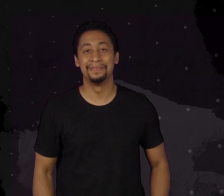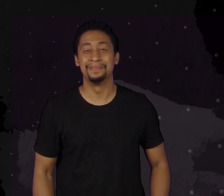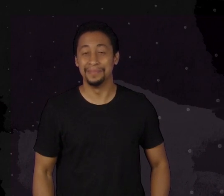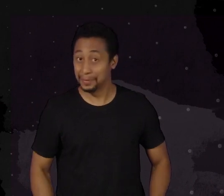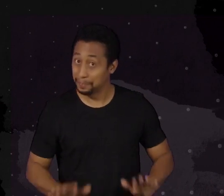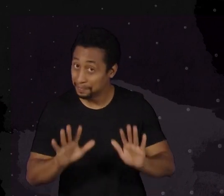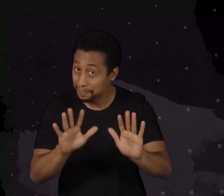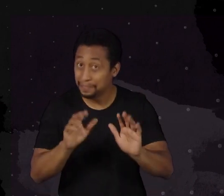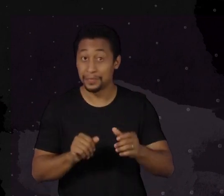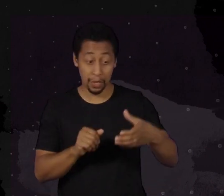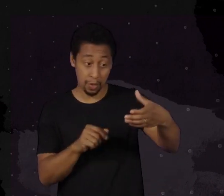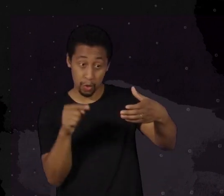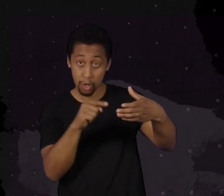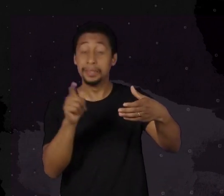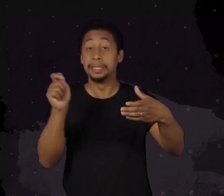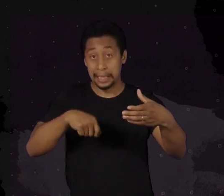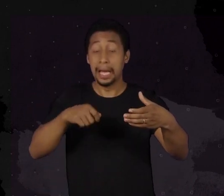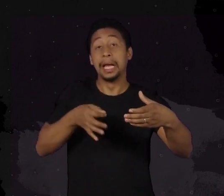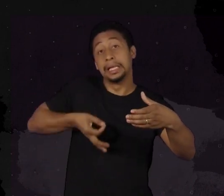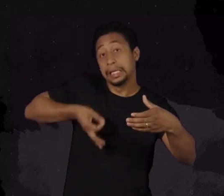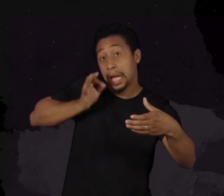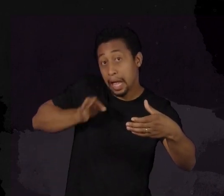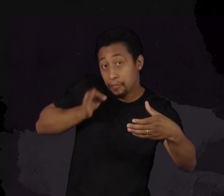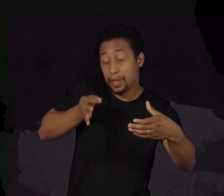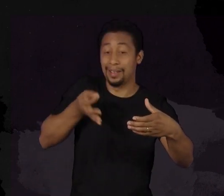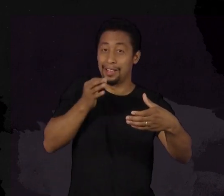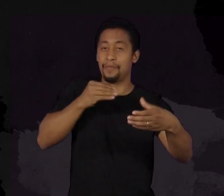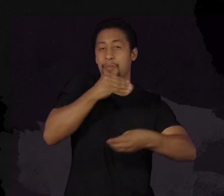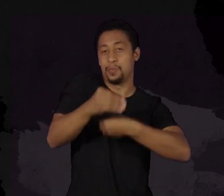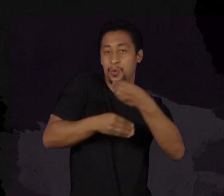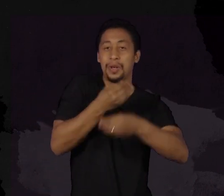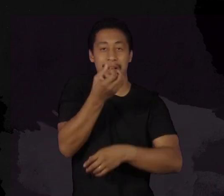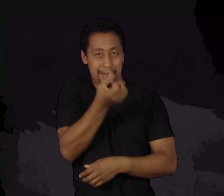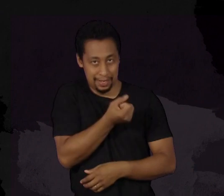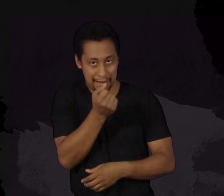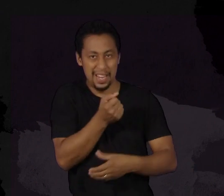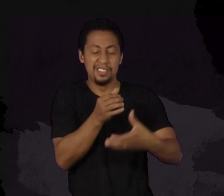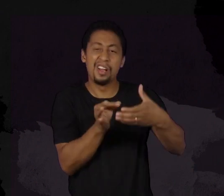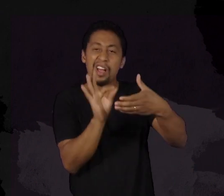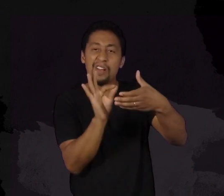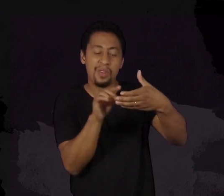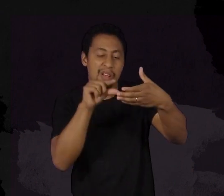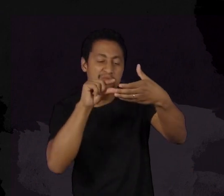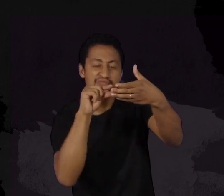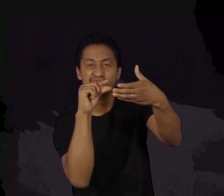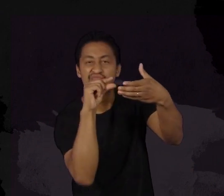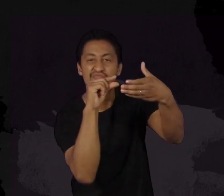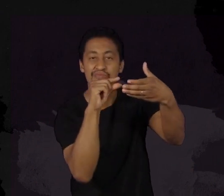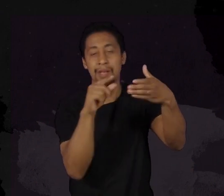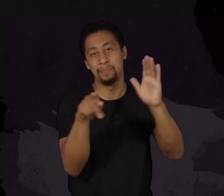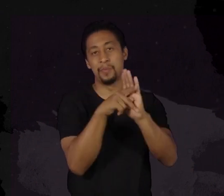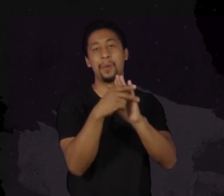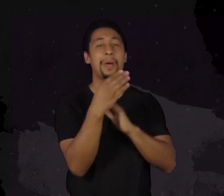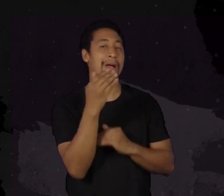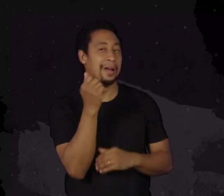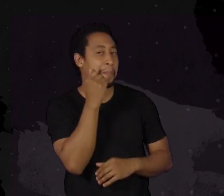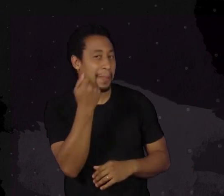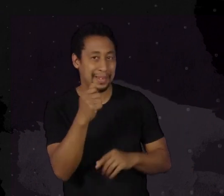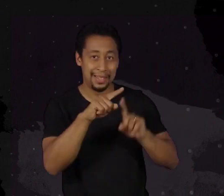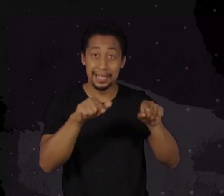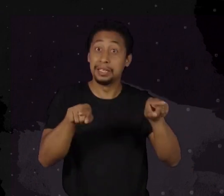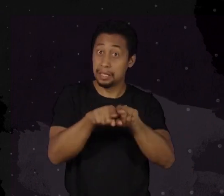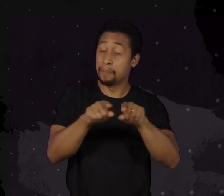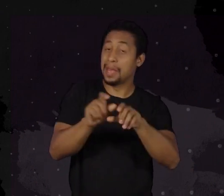Sem falar que ele vai desde o cafezinho, café com leite, pingado da padaria, até a boa e